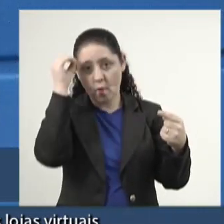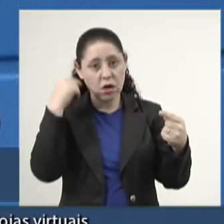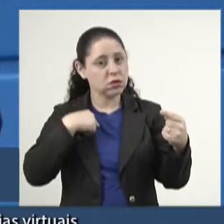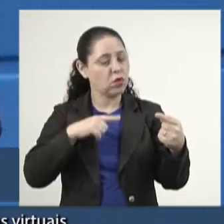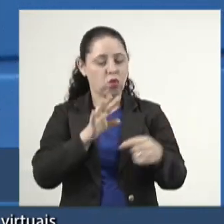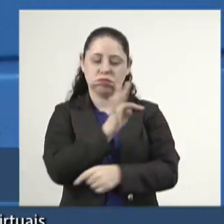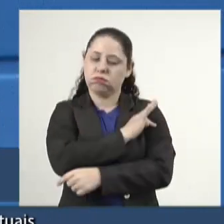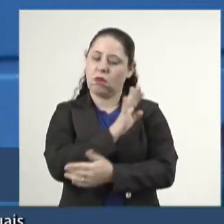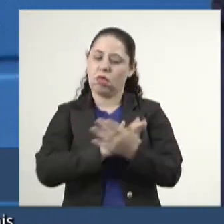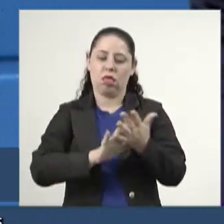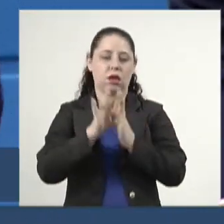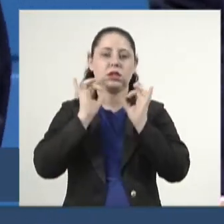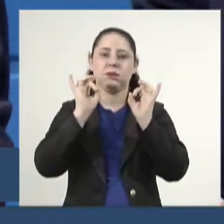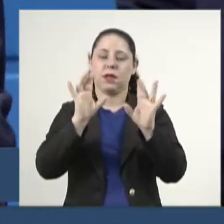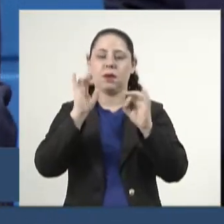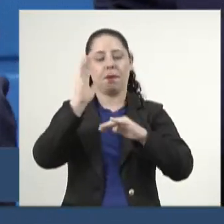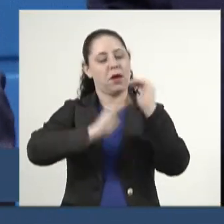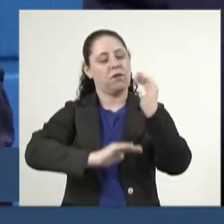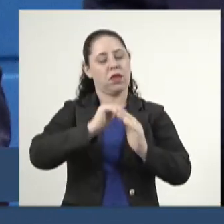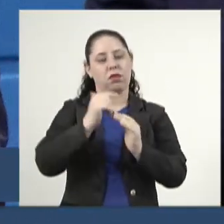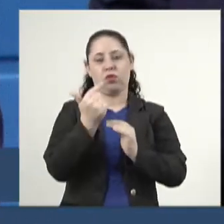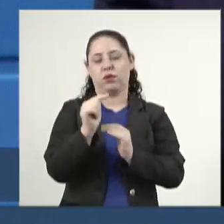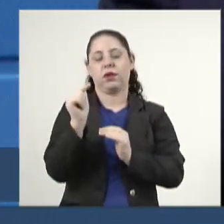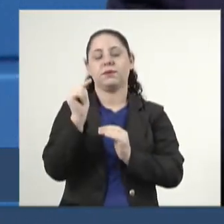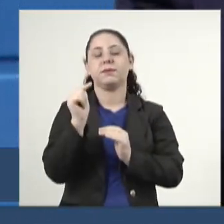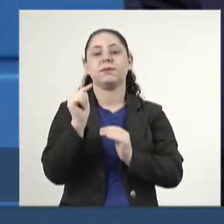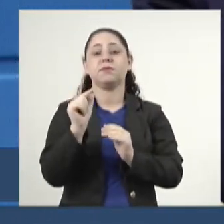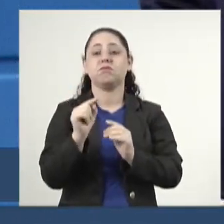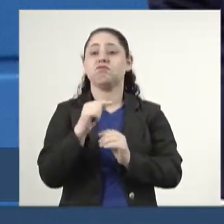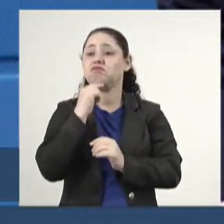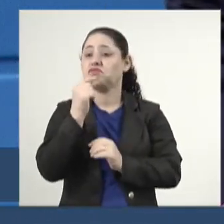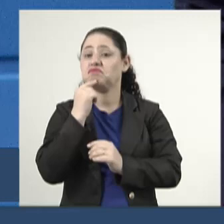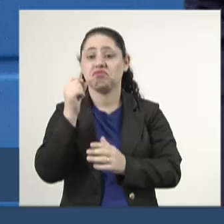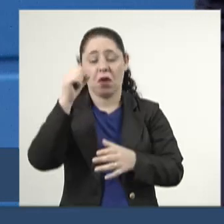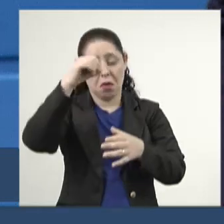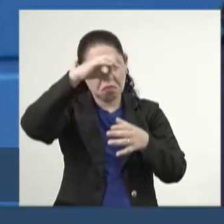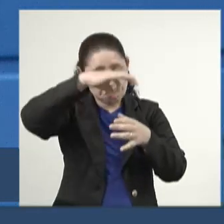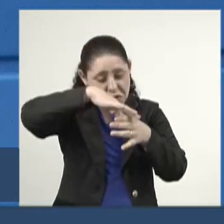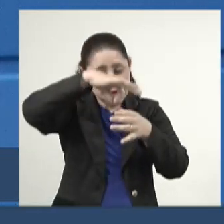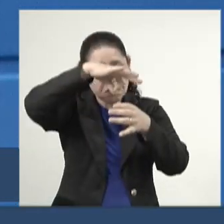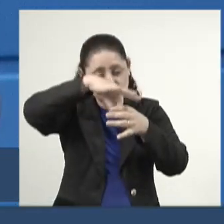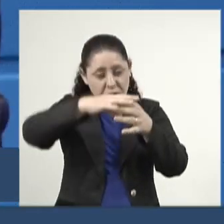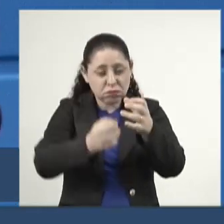sou técnico nem especialista, certo? Ninguém vai plantar